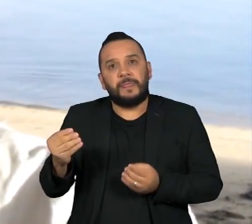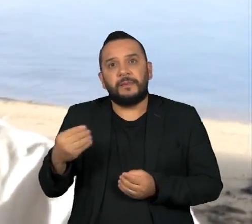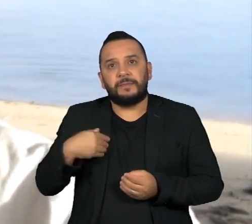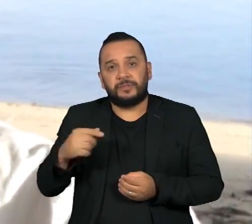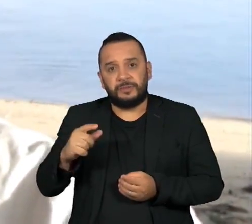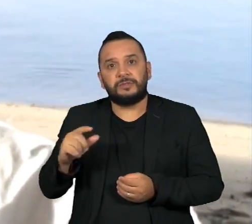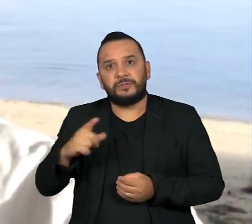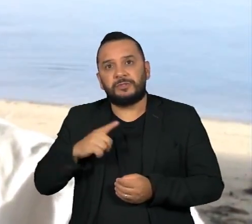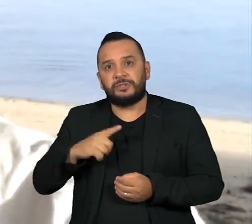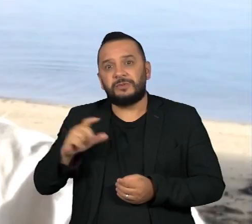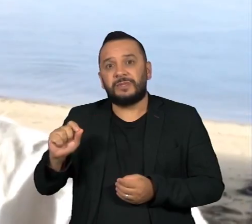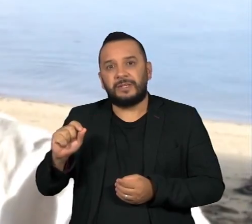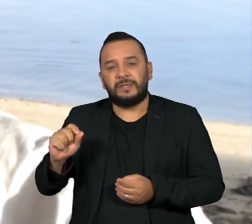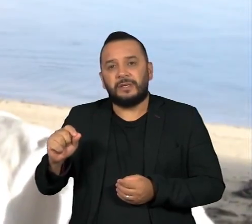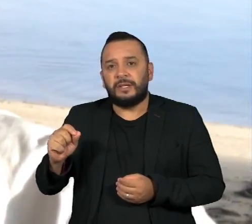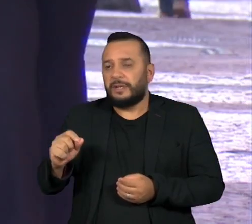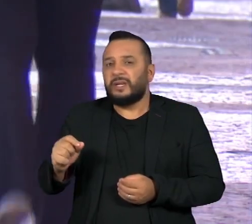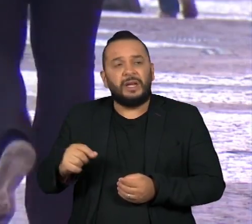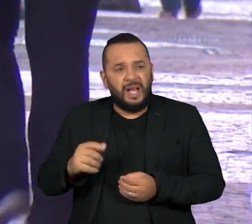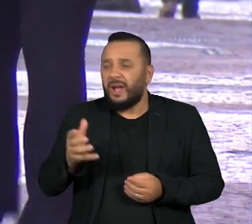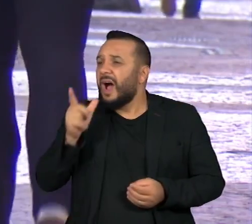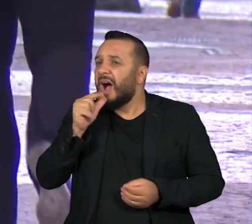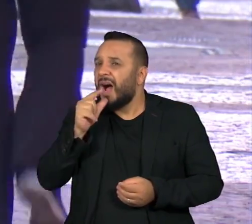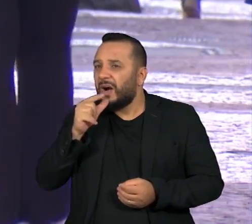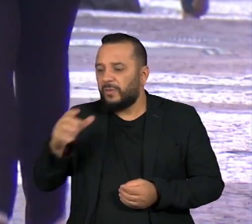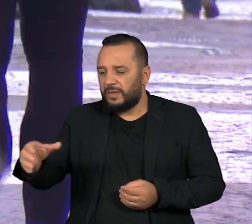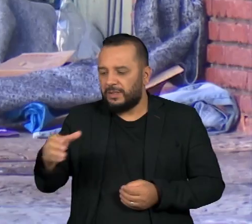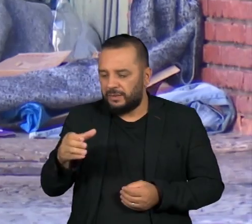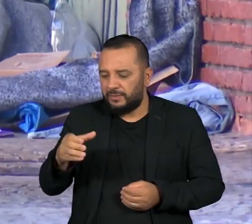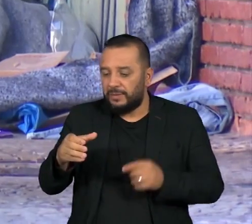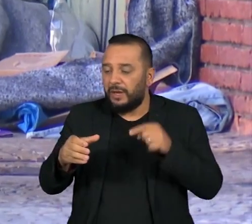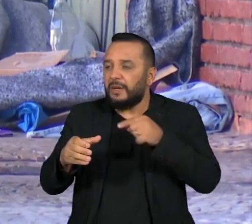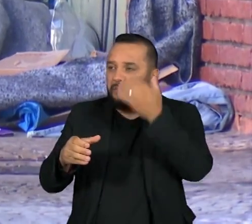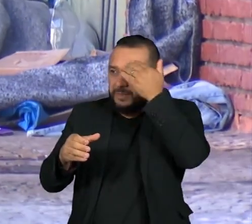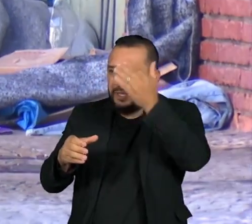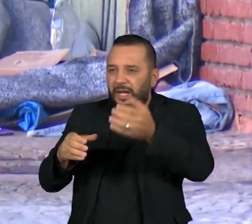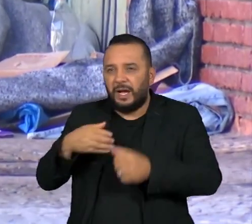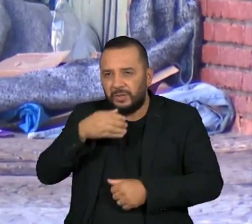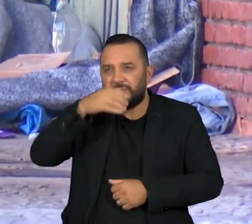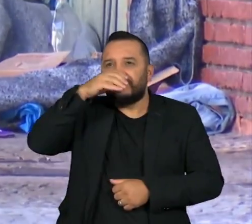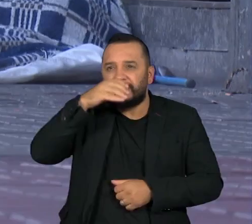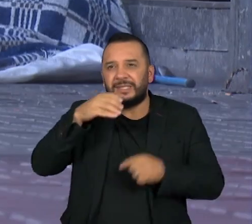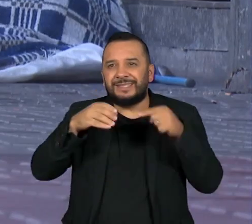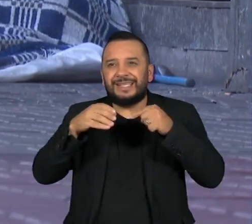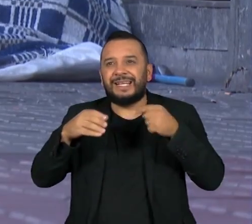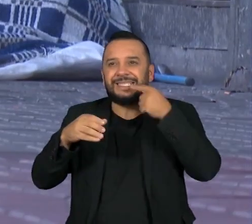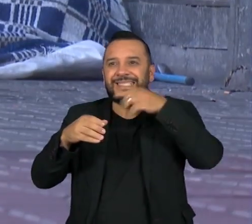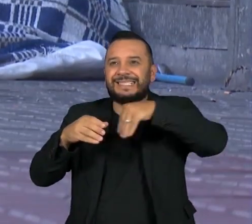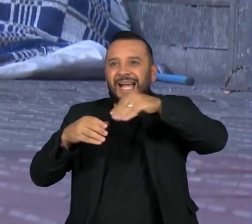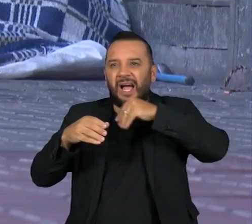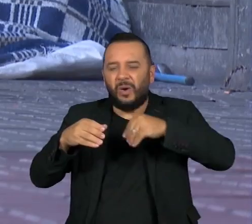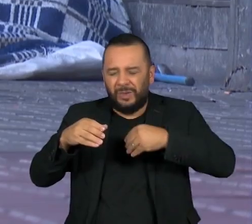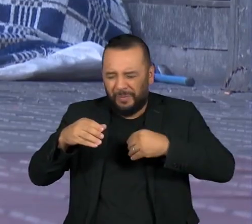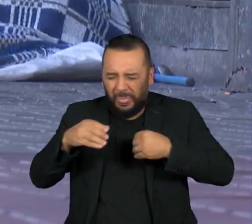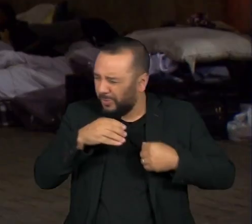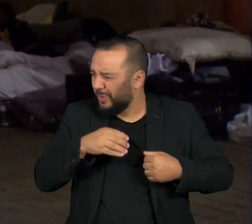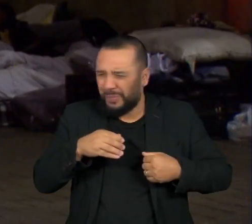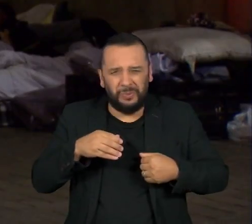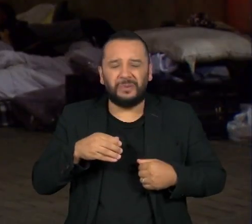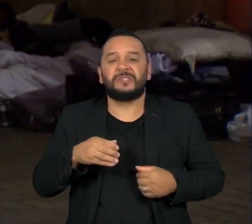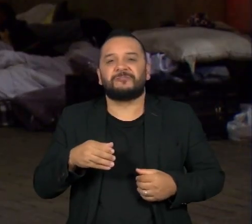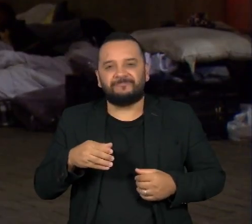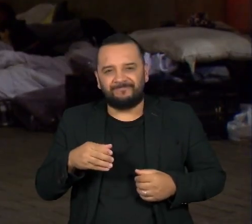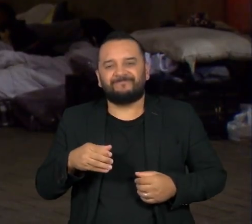copo ali também tinha sal. Então o que me fez sair da situação de rua foi o sofrimento. Porque